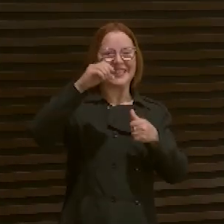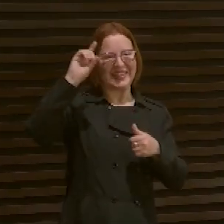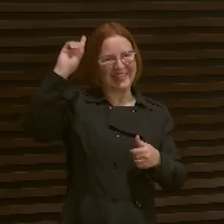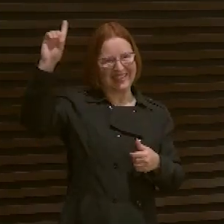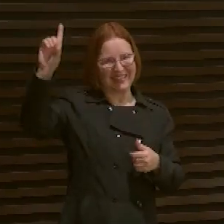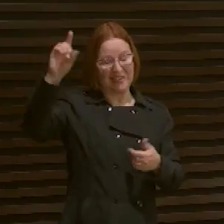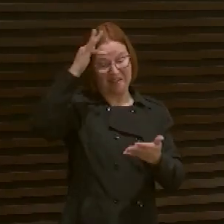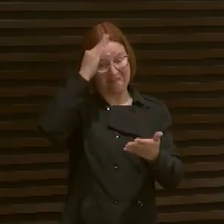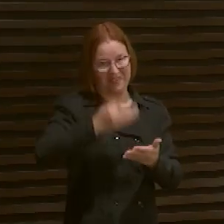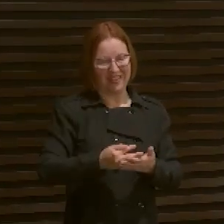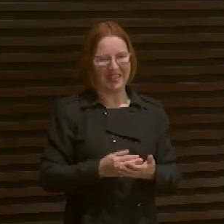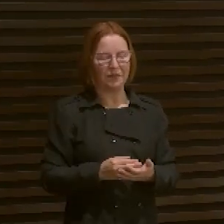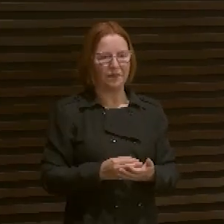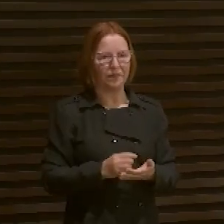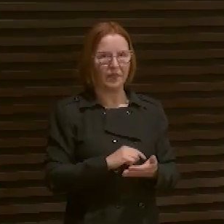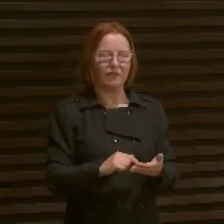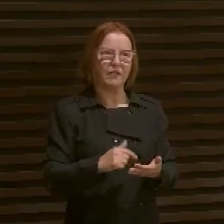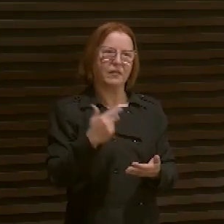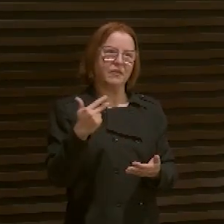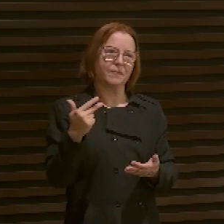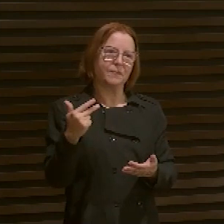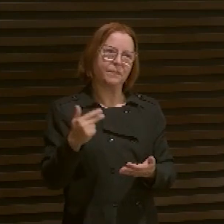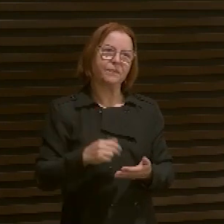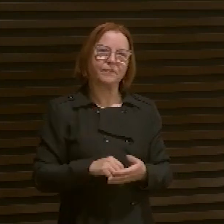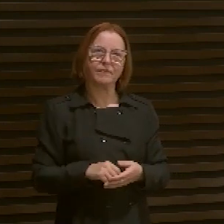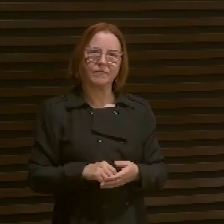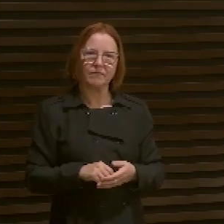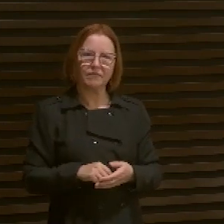Verso 33, perdão.